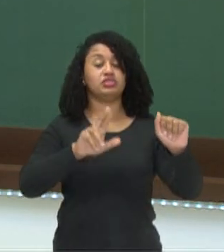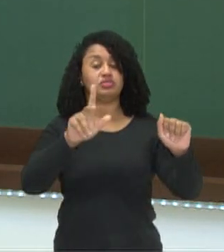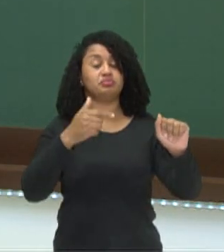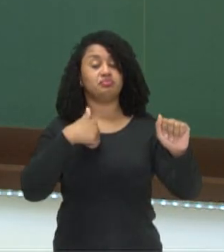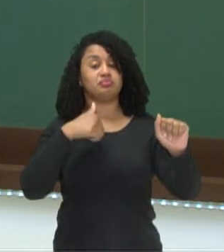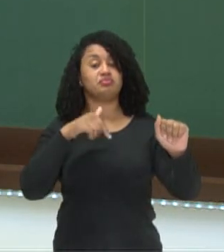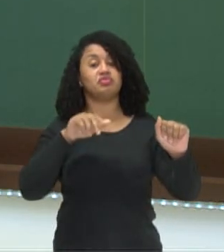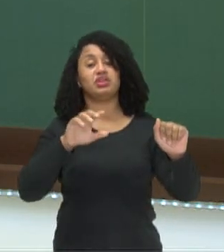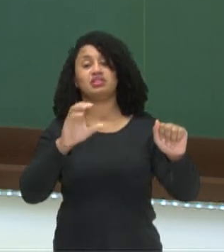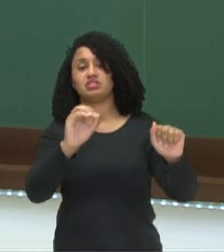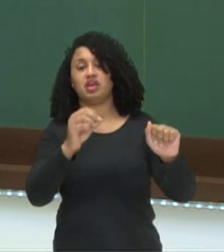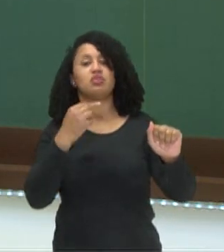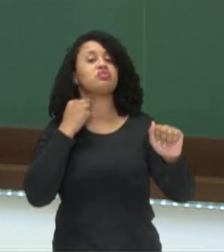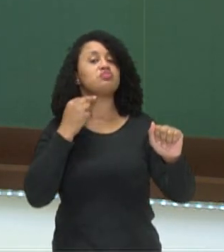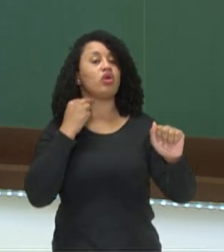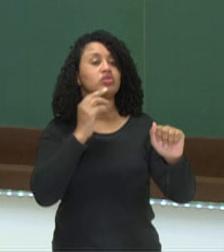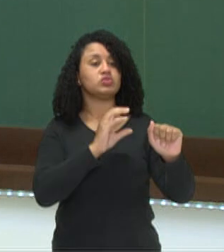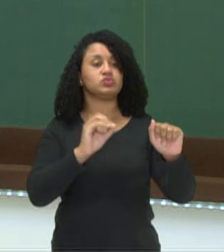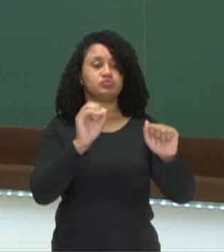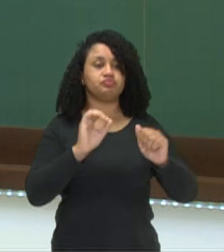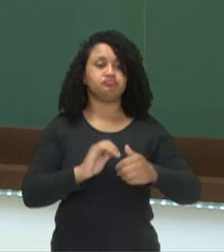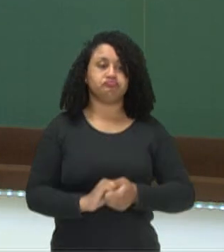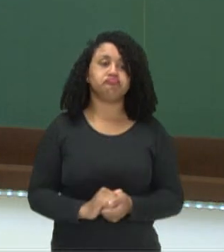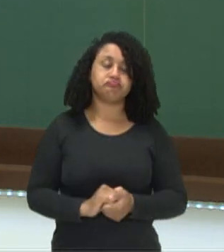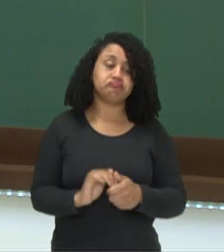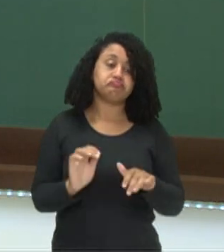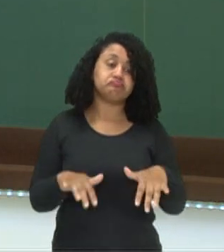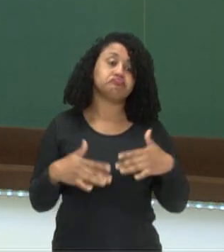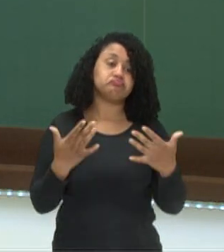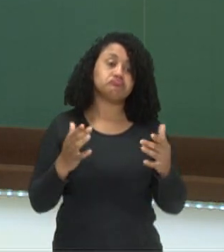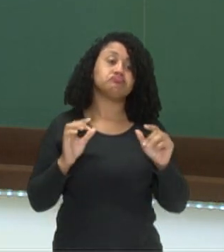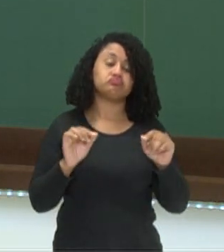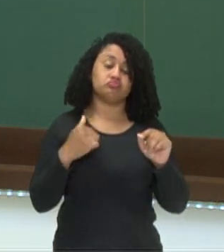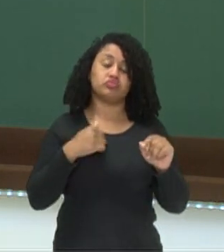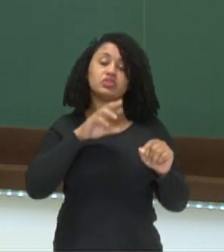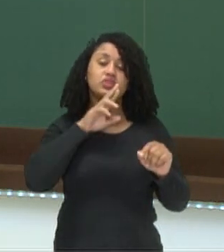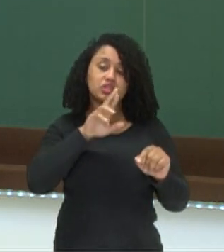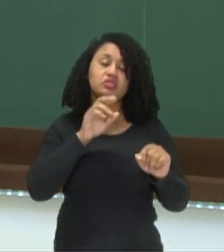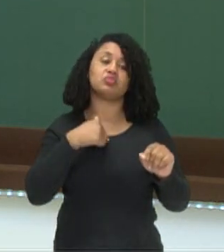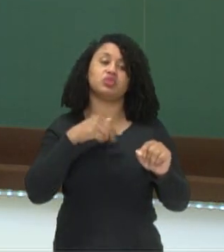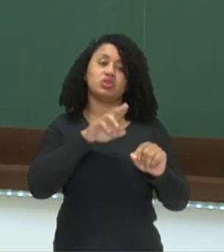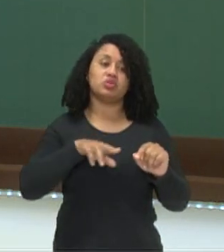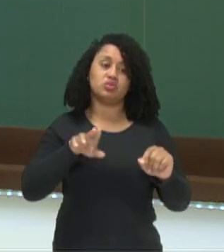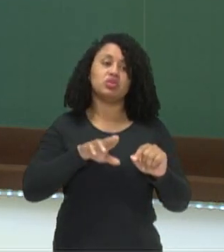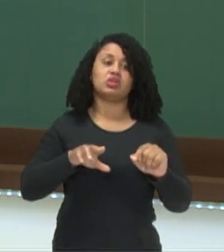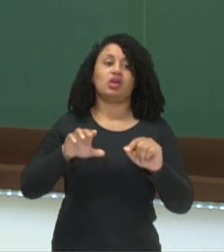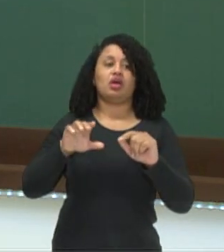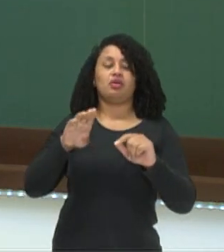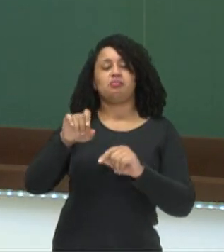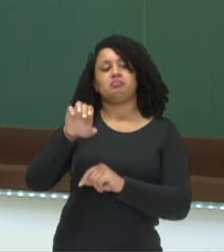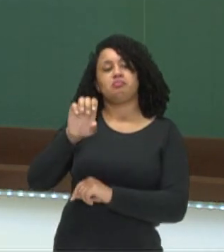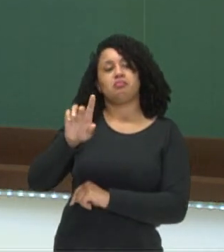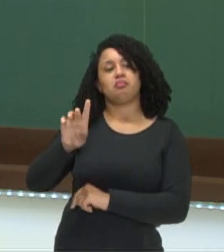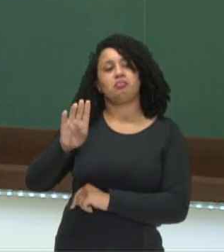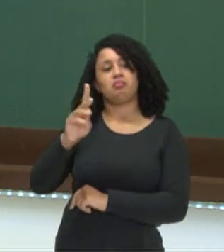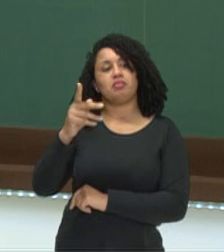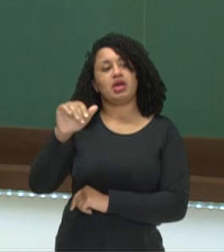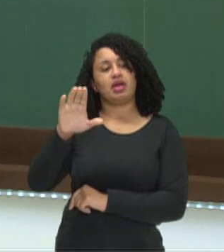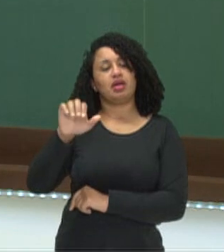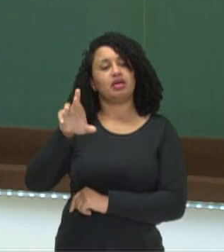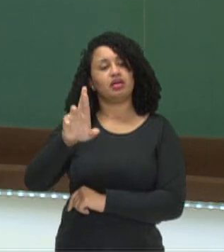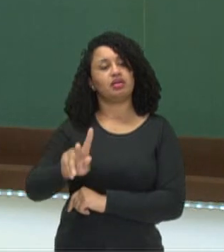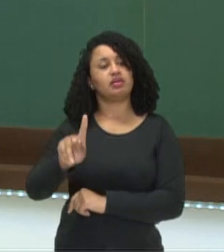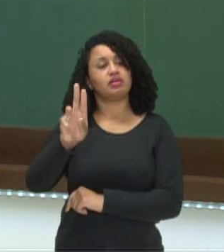de zero. O a não pode ser zero. E eu vou resolver por Bhaskara, ok? E daí eu tenho as soluções.